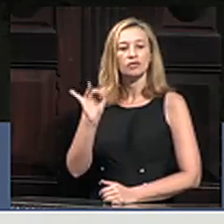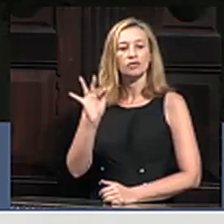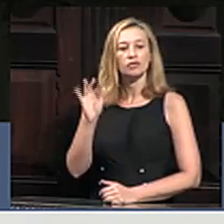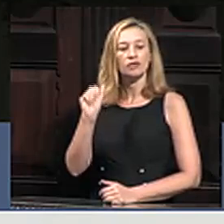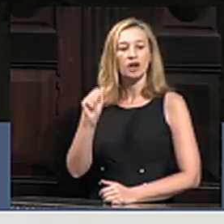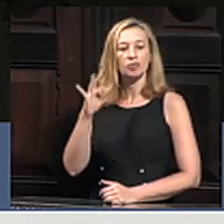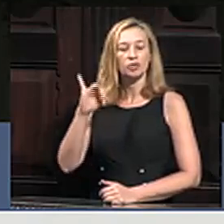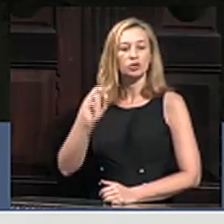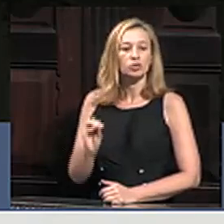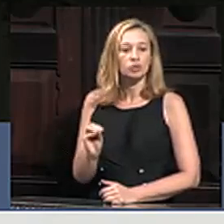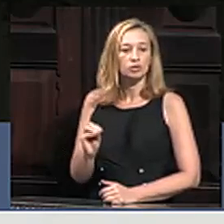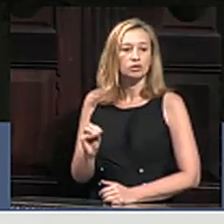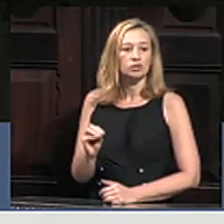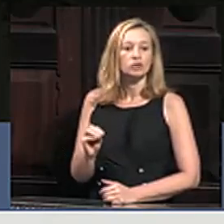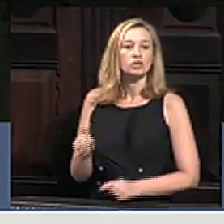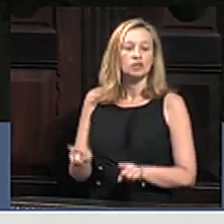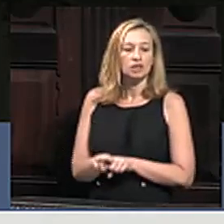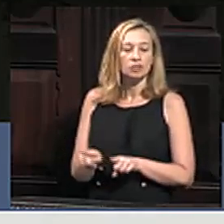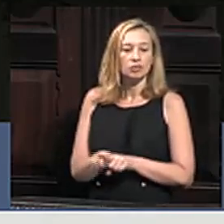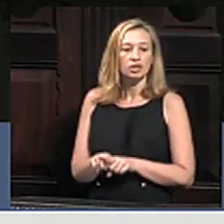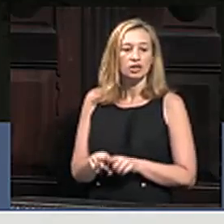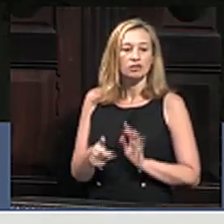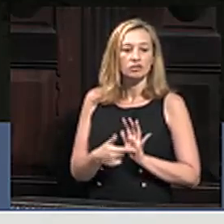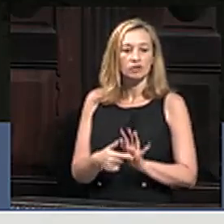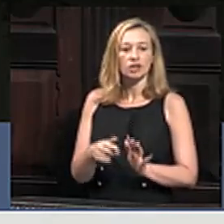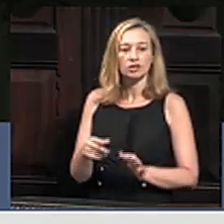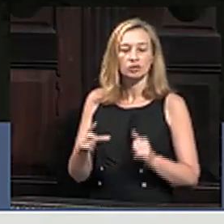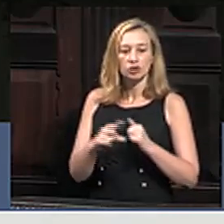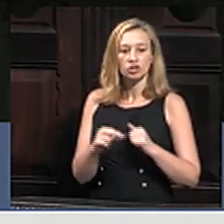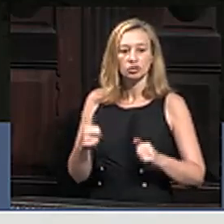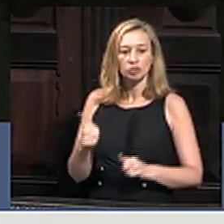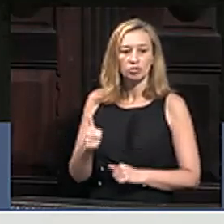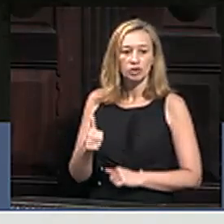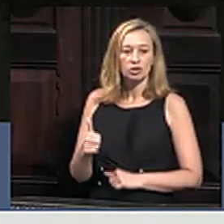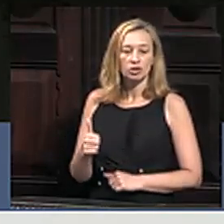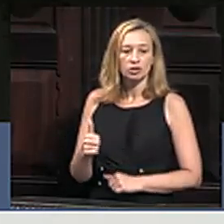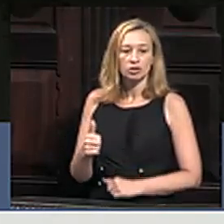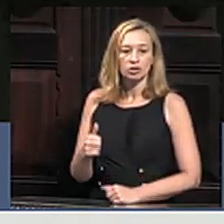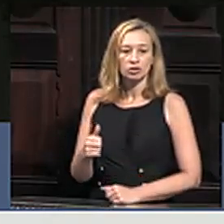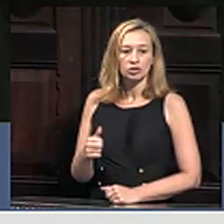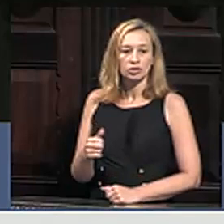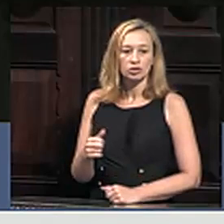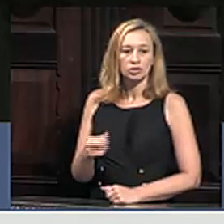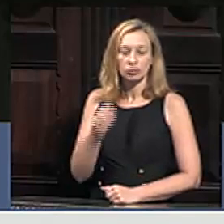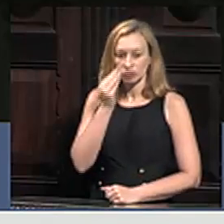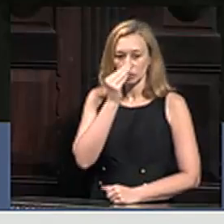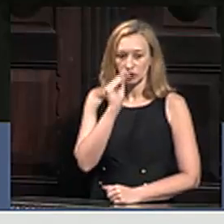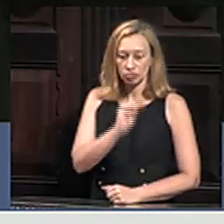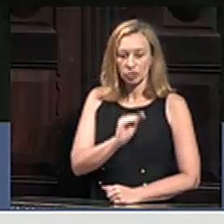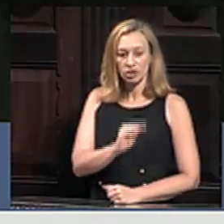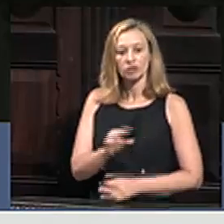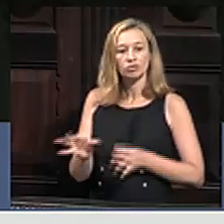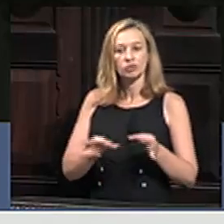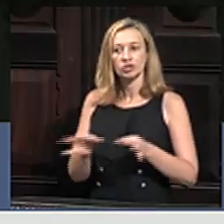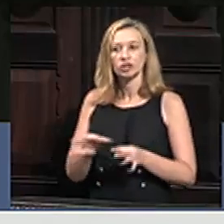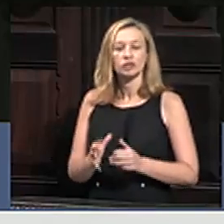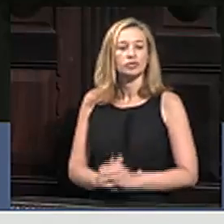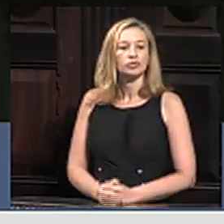que também suprime o artigo 1º, a rejeito, porque mutila o projeto.